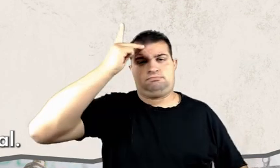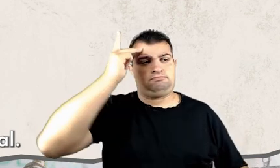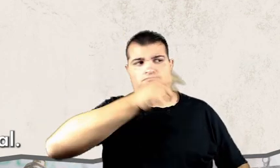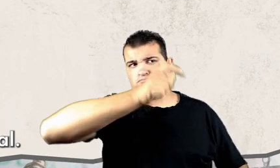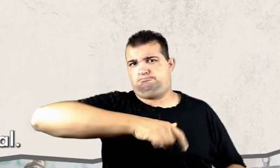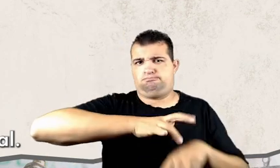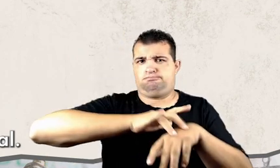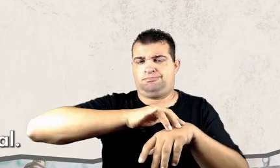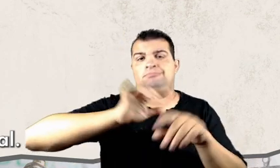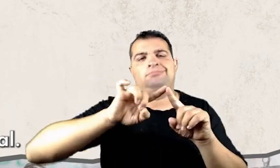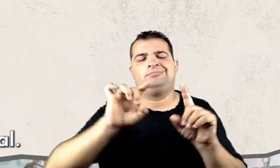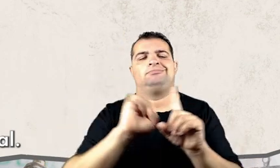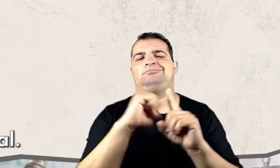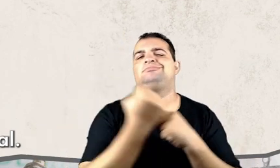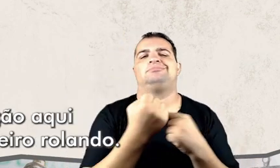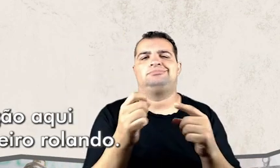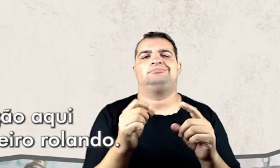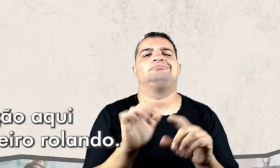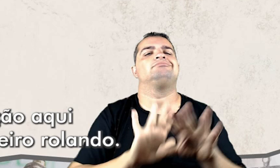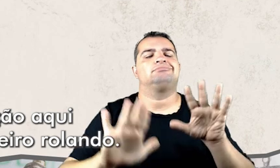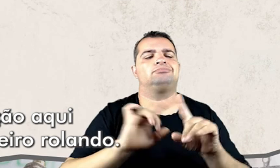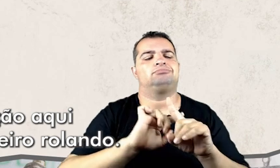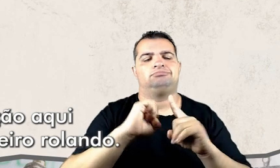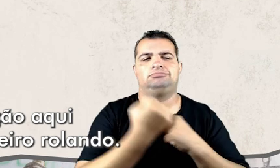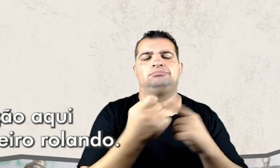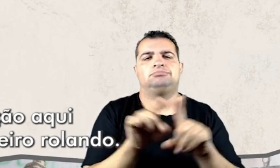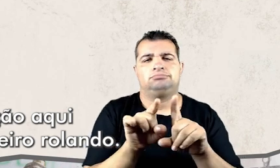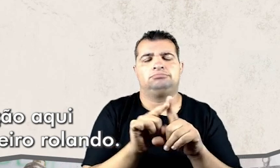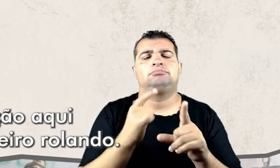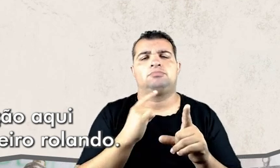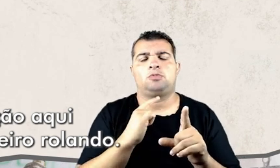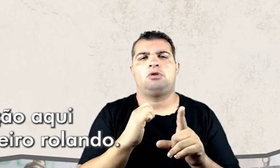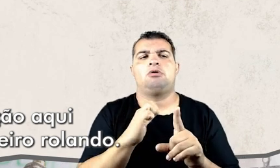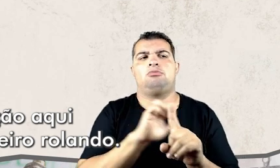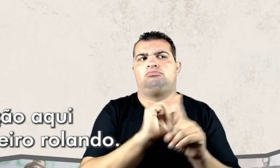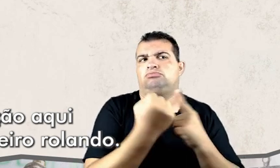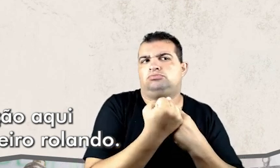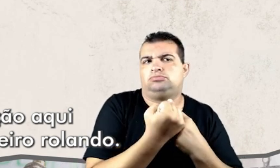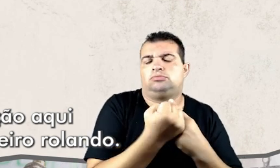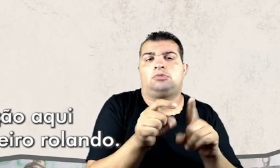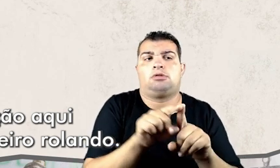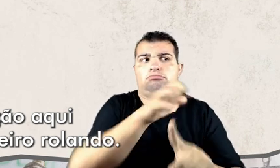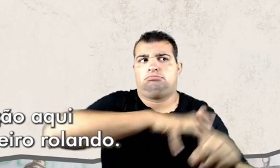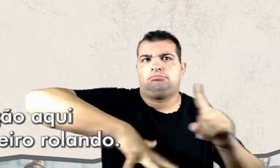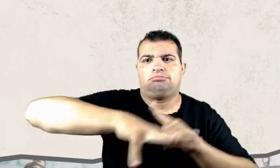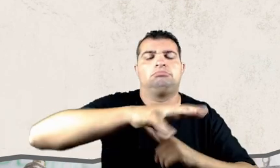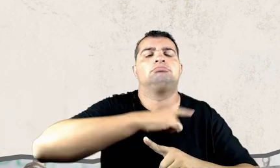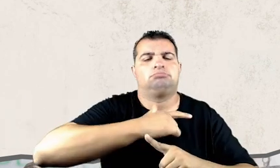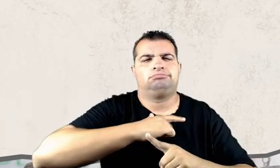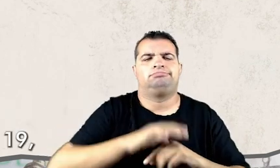para o adoecimento, mas também um sentido social. E aí eu começo a ver, bom, tem uma articulação aqui entre indivíduo e sociedade o tempo inteiro